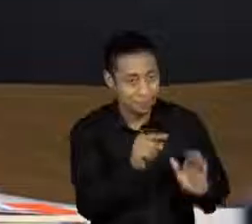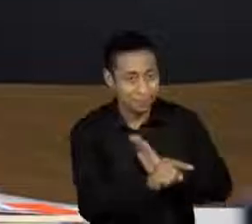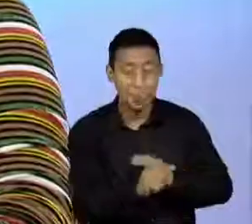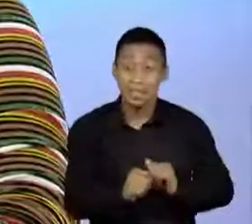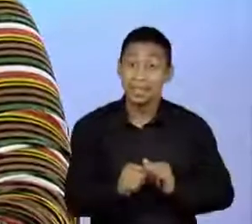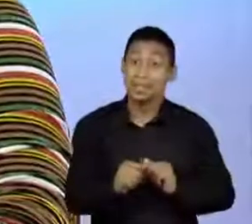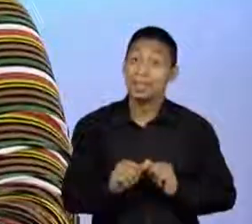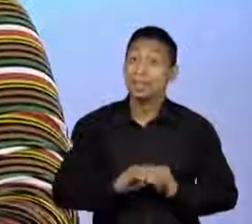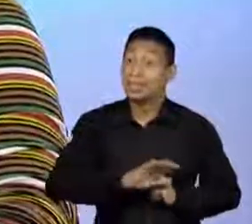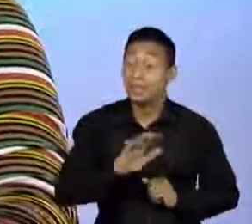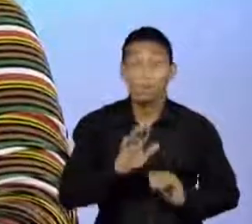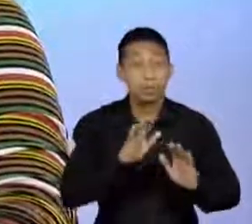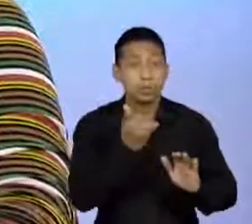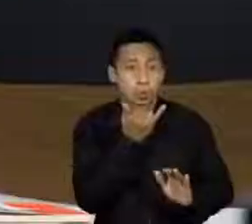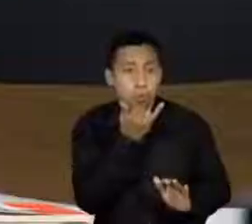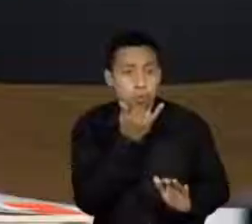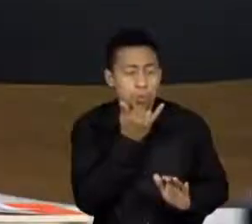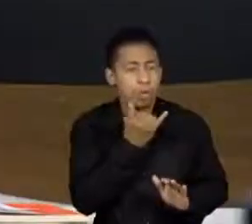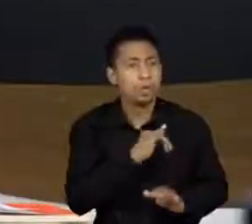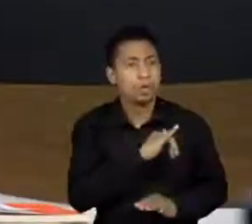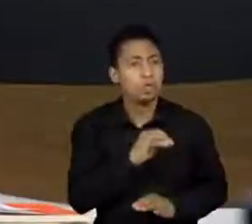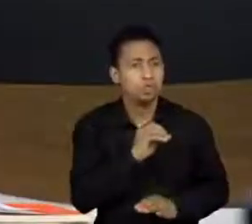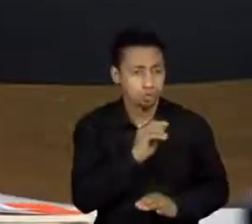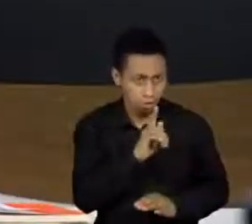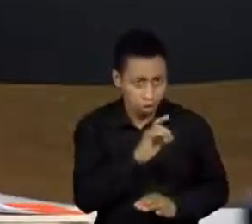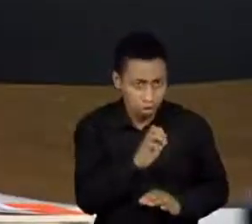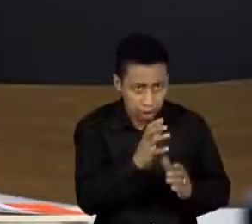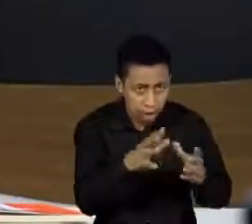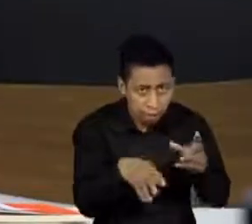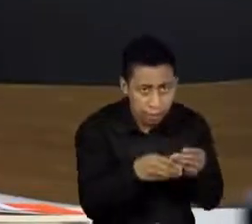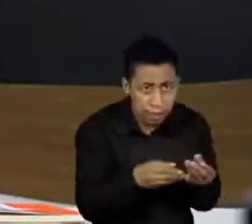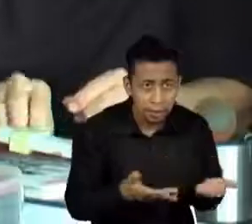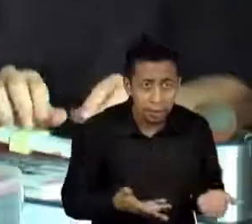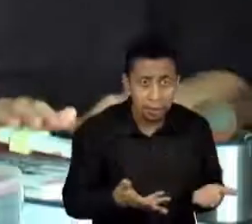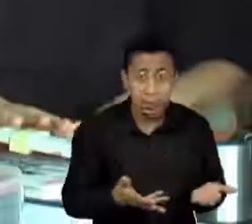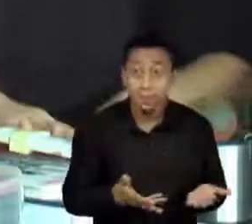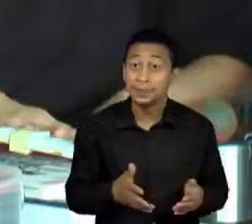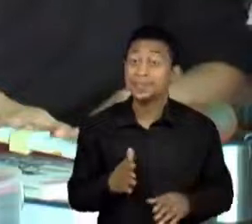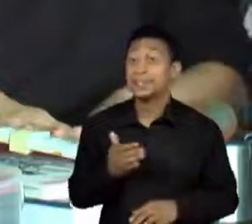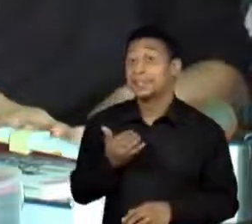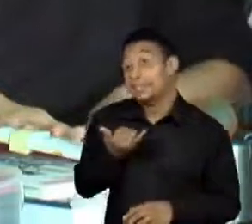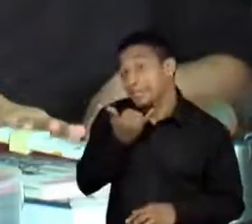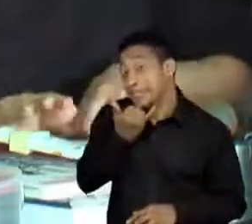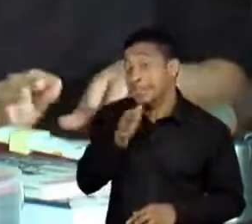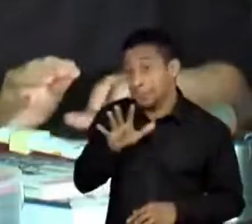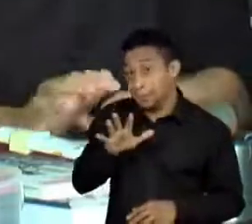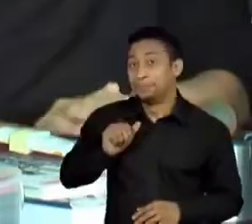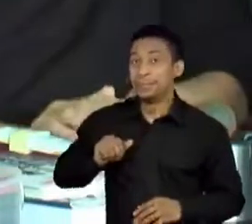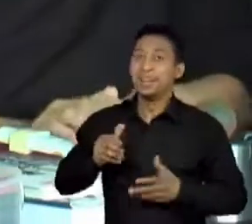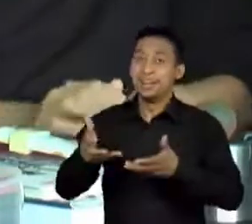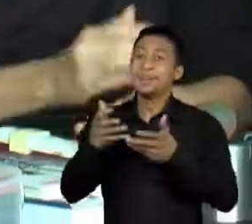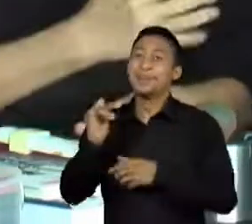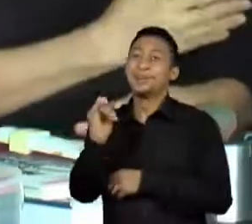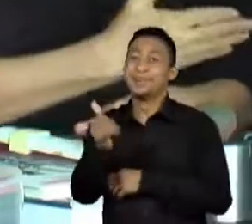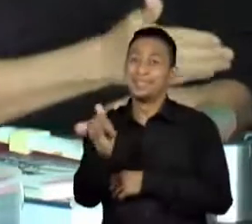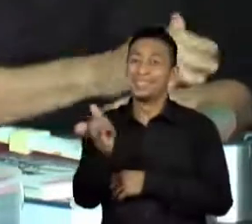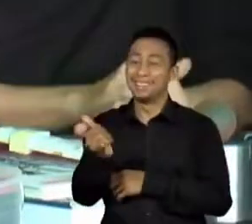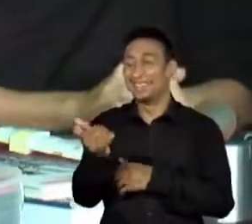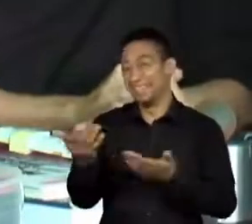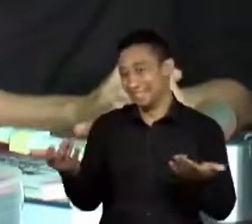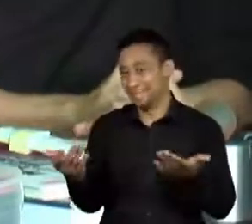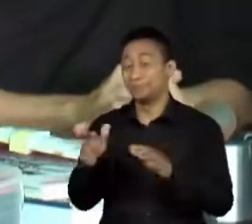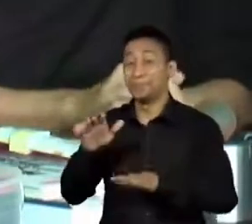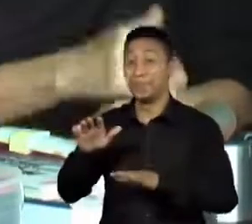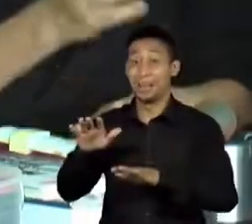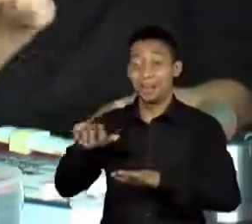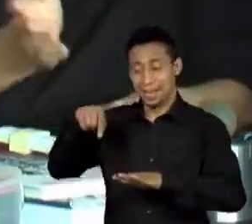e o Jorge que ele ia fazer algum além do Diga Jorge por favor não eu só só contar uma história divertida aqui às vezes